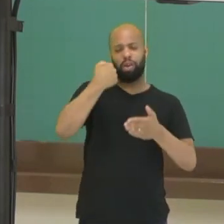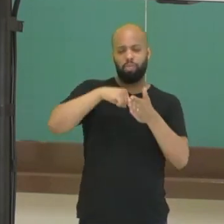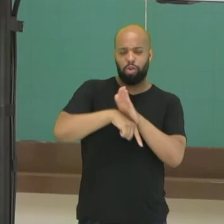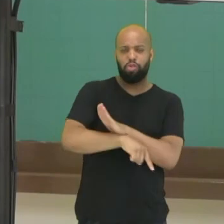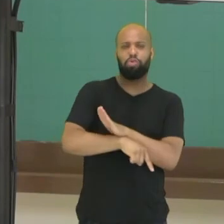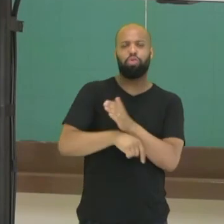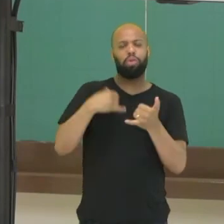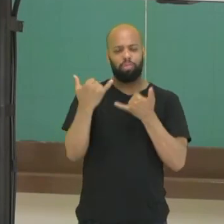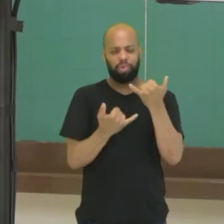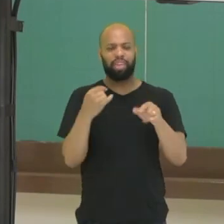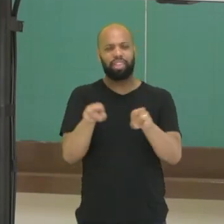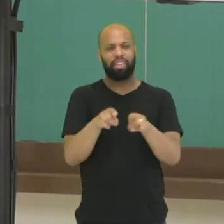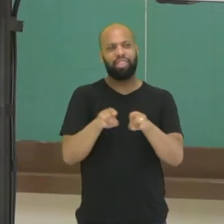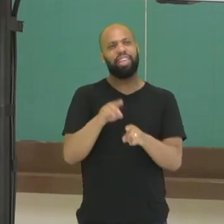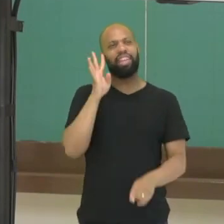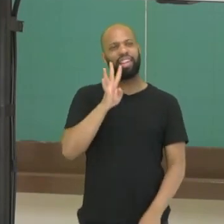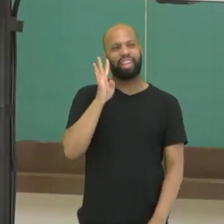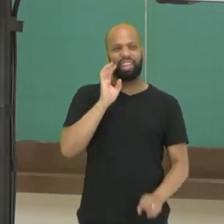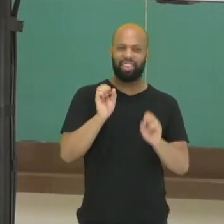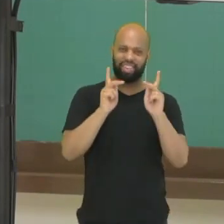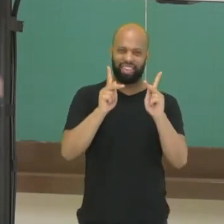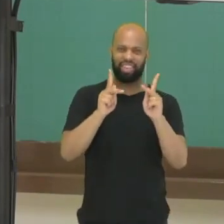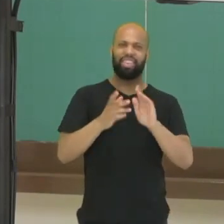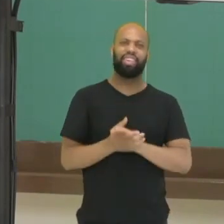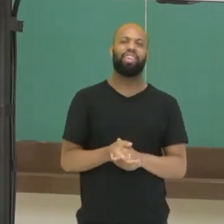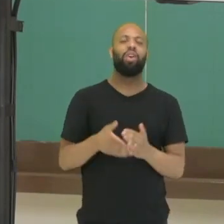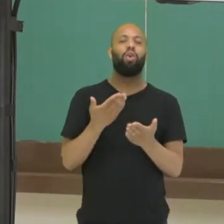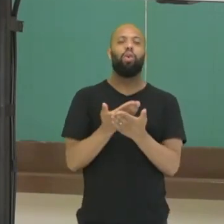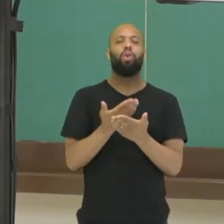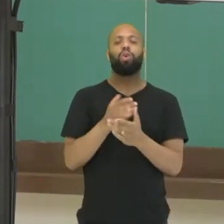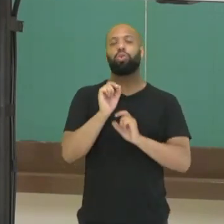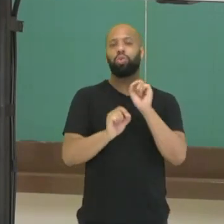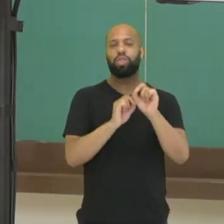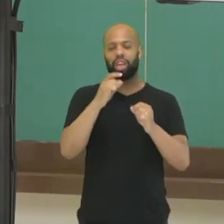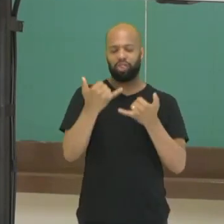brinquem bastante, porque é muito bacana. Então, nessa aula nós